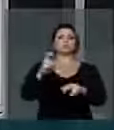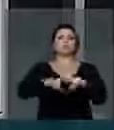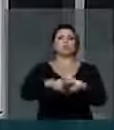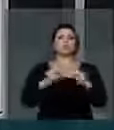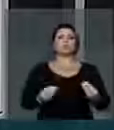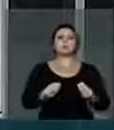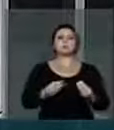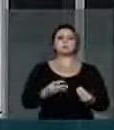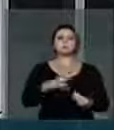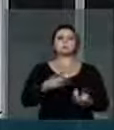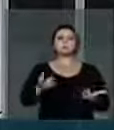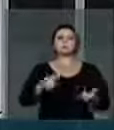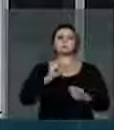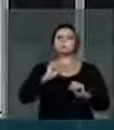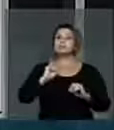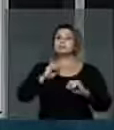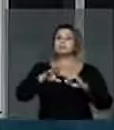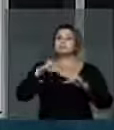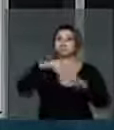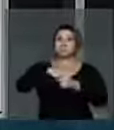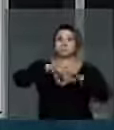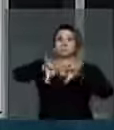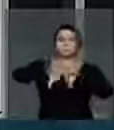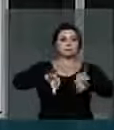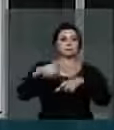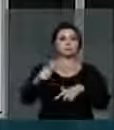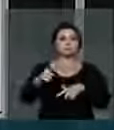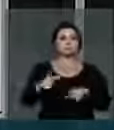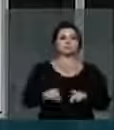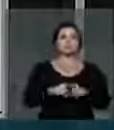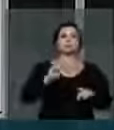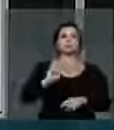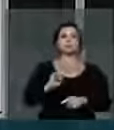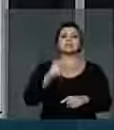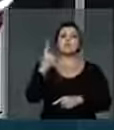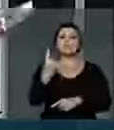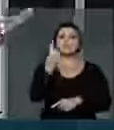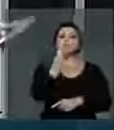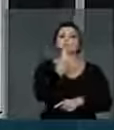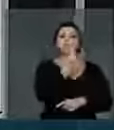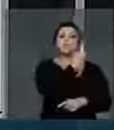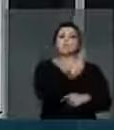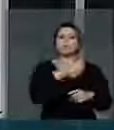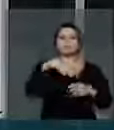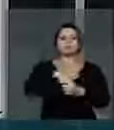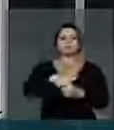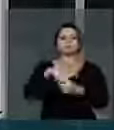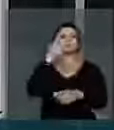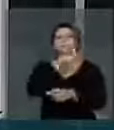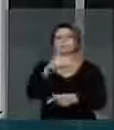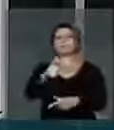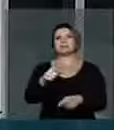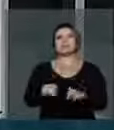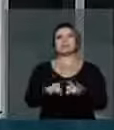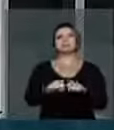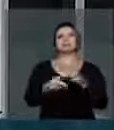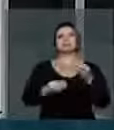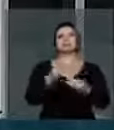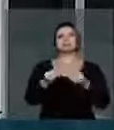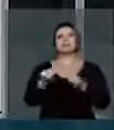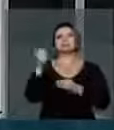da nação, porque se tramitassem independentemente, uma a uma, naturalmente não teriam